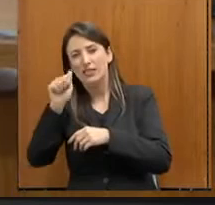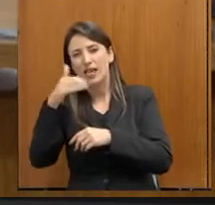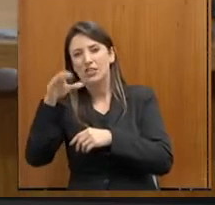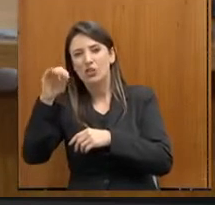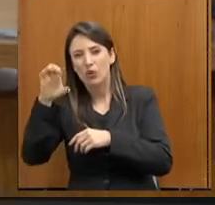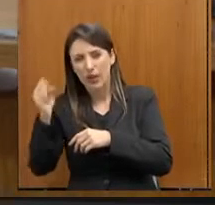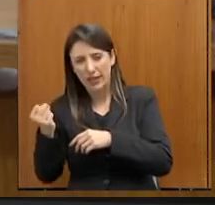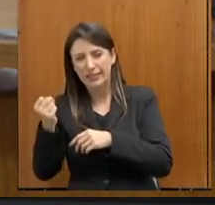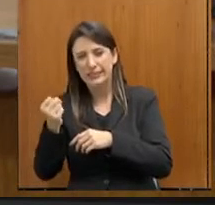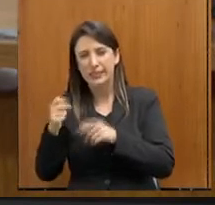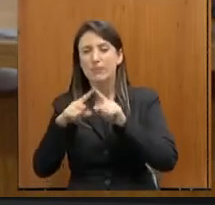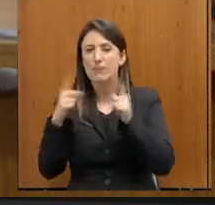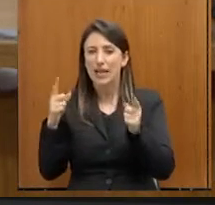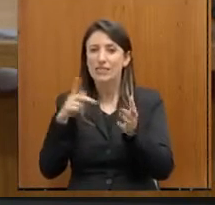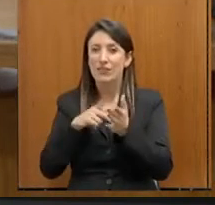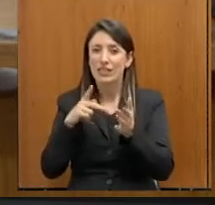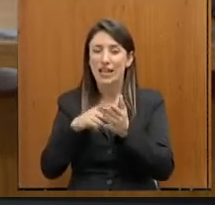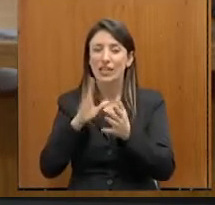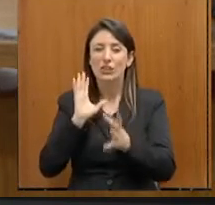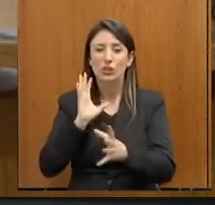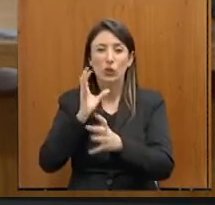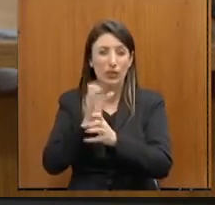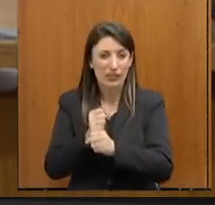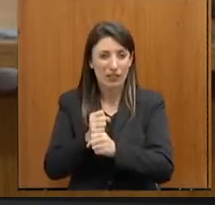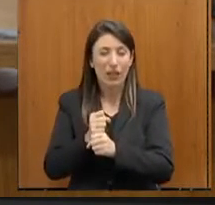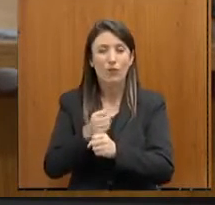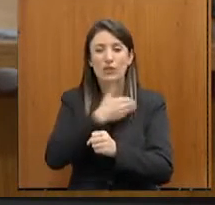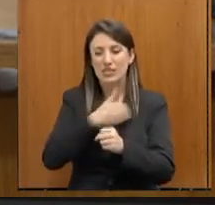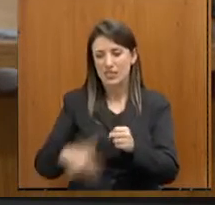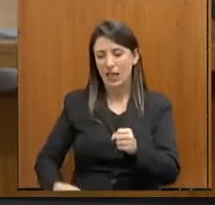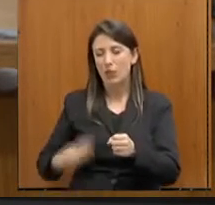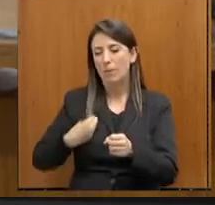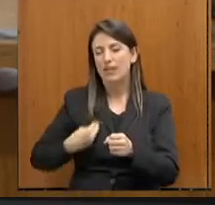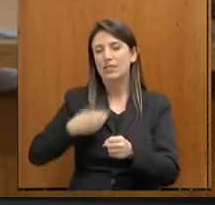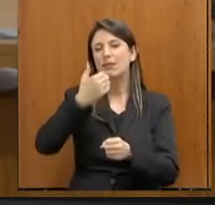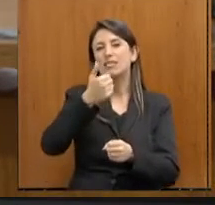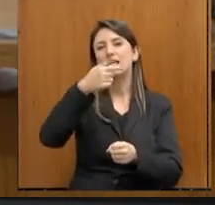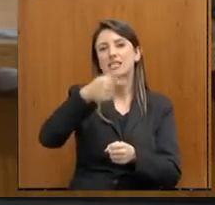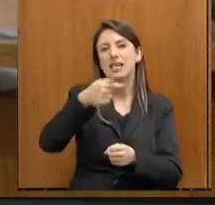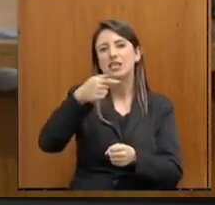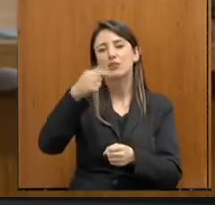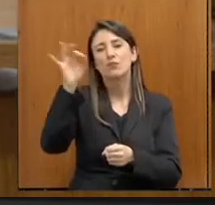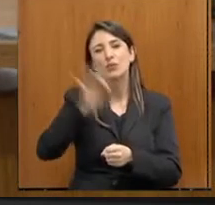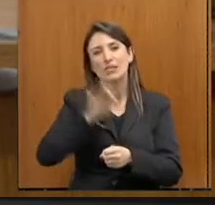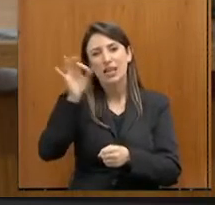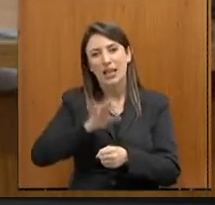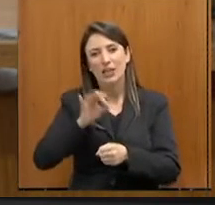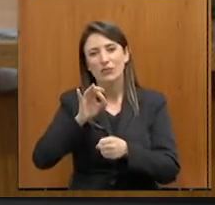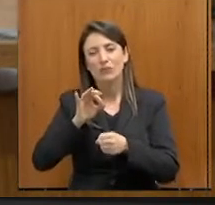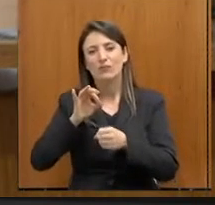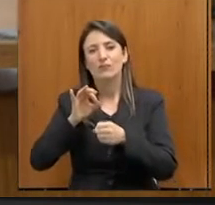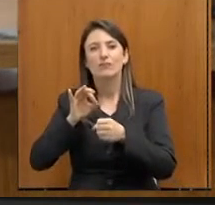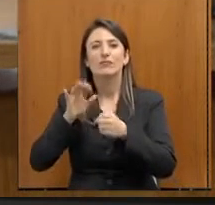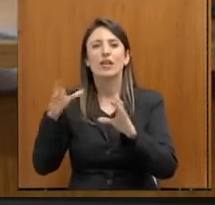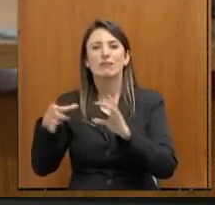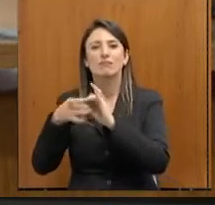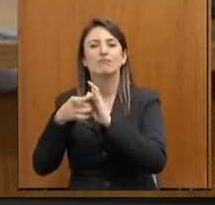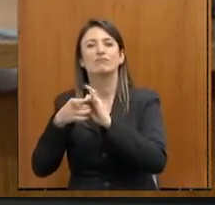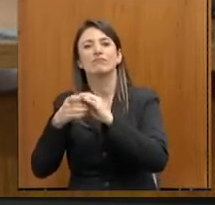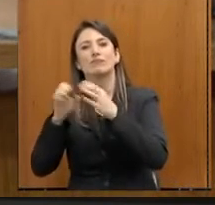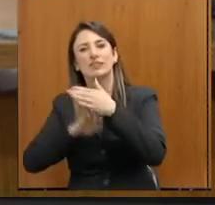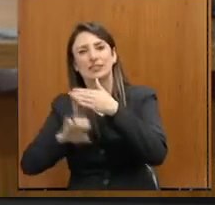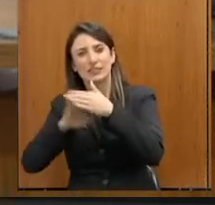no total o Estado tem dezessete por cento do Capital Total segundo maior acionista é a filha dinâmica o banco